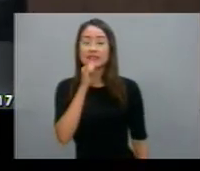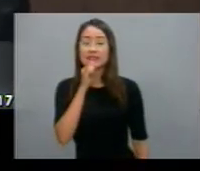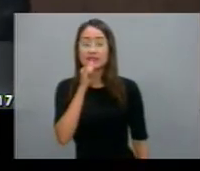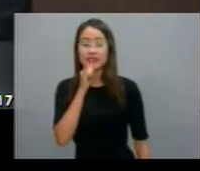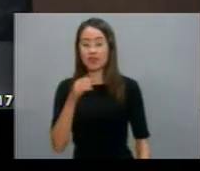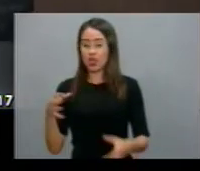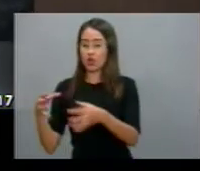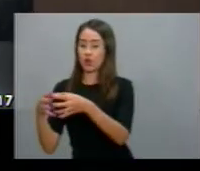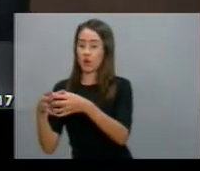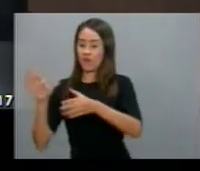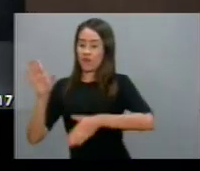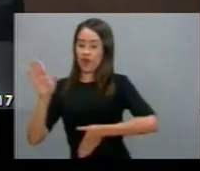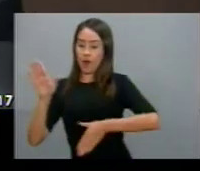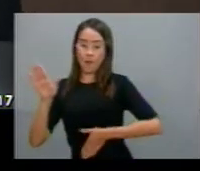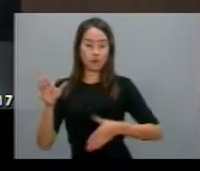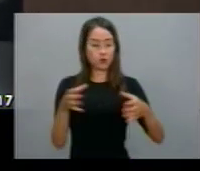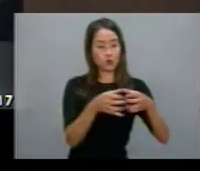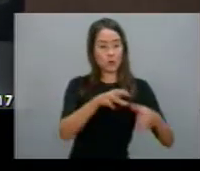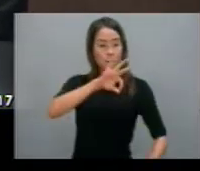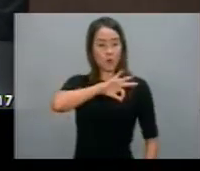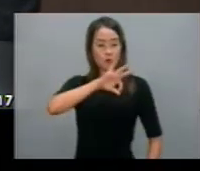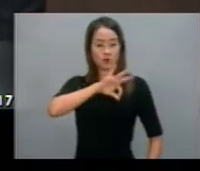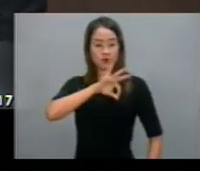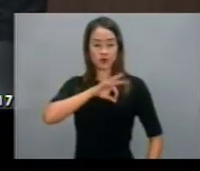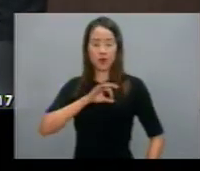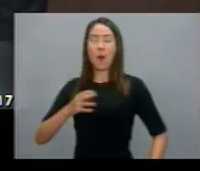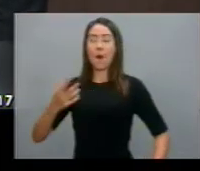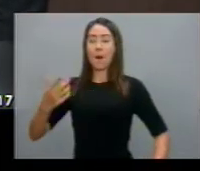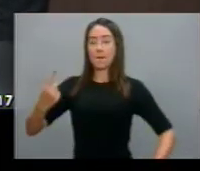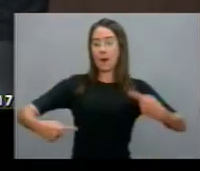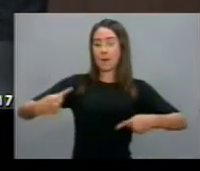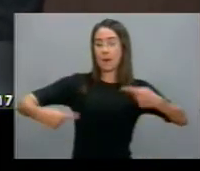mocinhos e bandidos. É algo muito mais complexo.